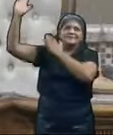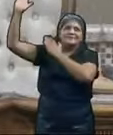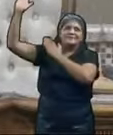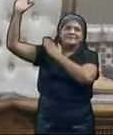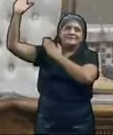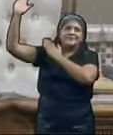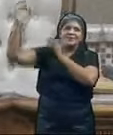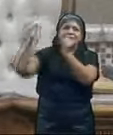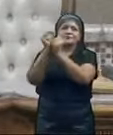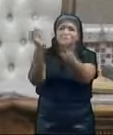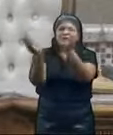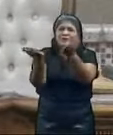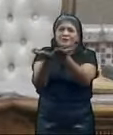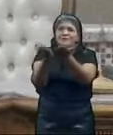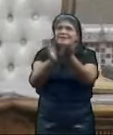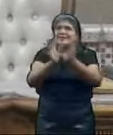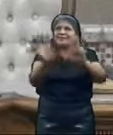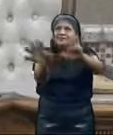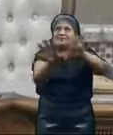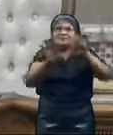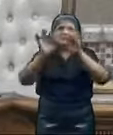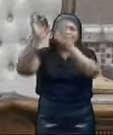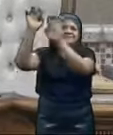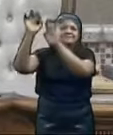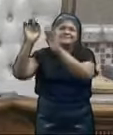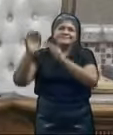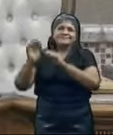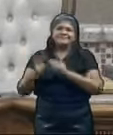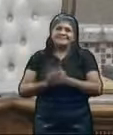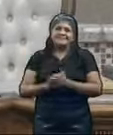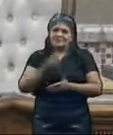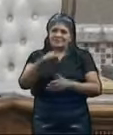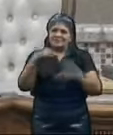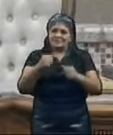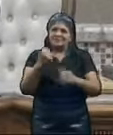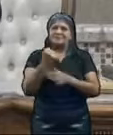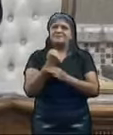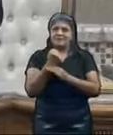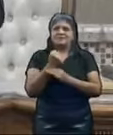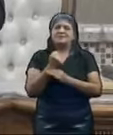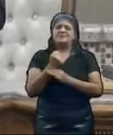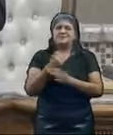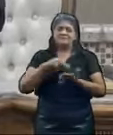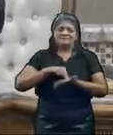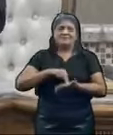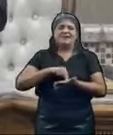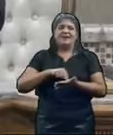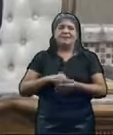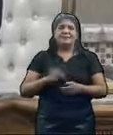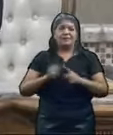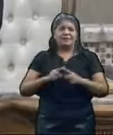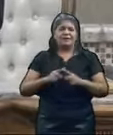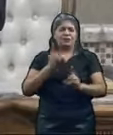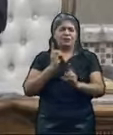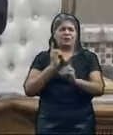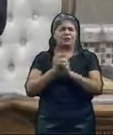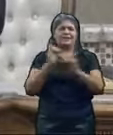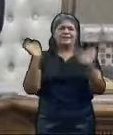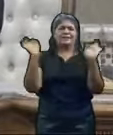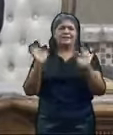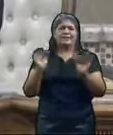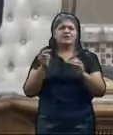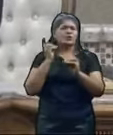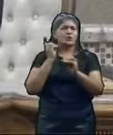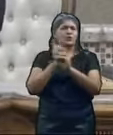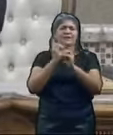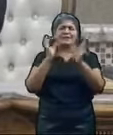Bíblia seguir a Jesus e isso é segredo da felicidade não vai na conversa de outro falei não você é um mapa tá felicidade ai Jesus